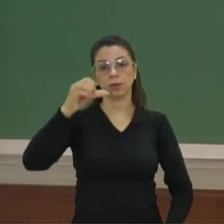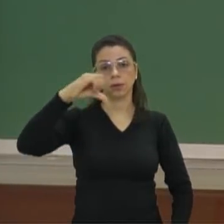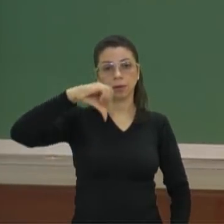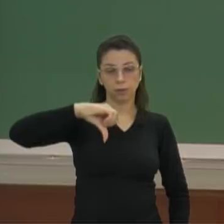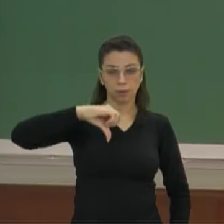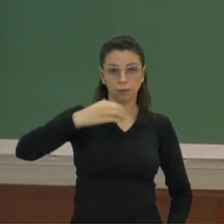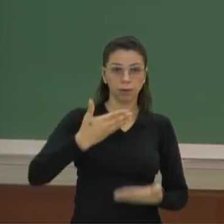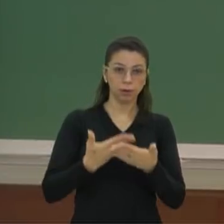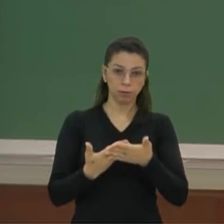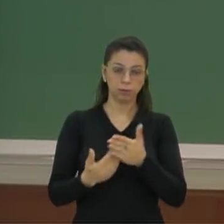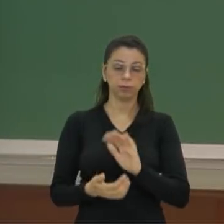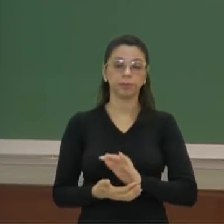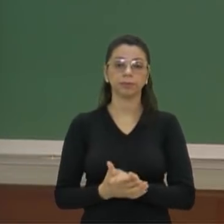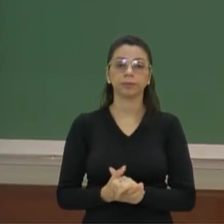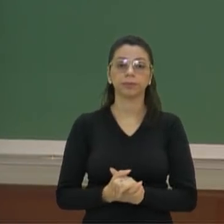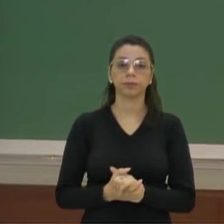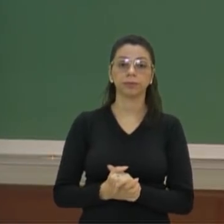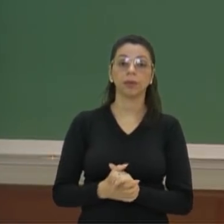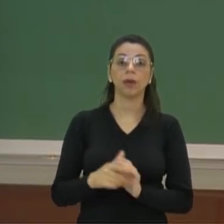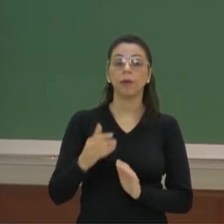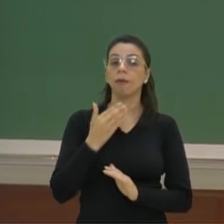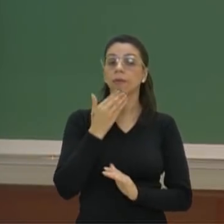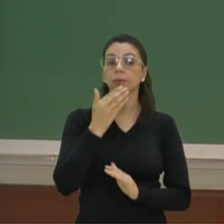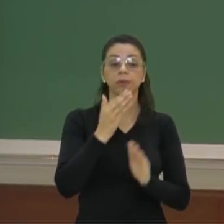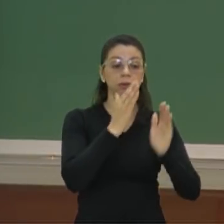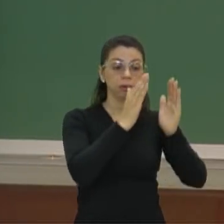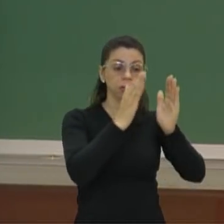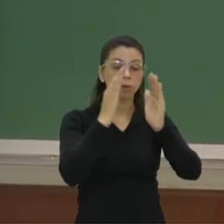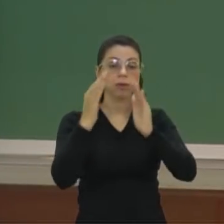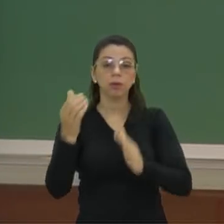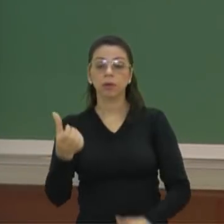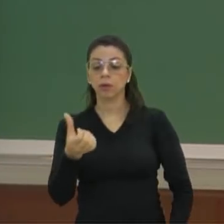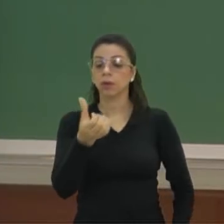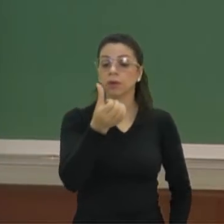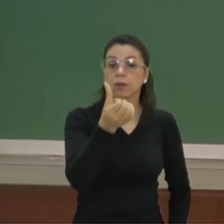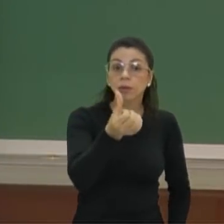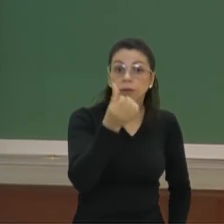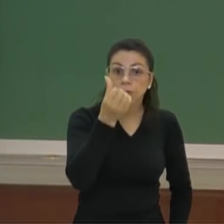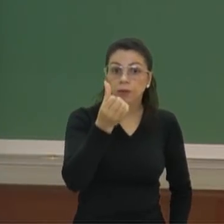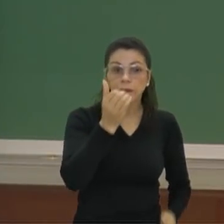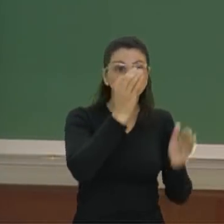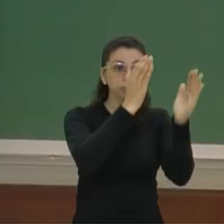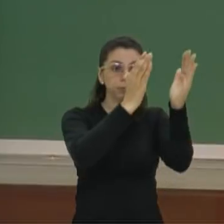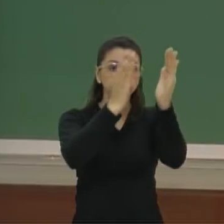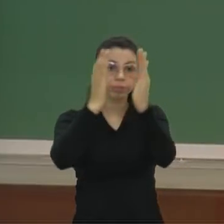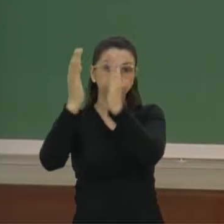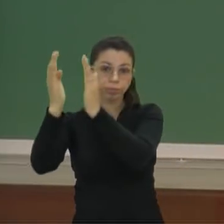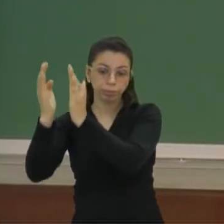exercício, eu pedi a sequência de 6 passos